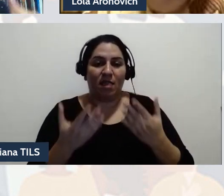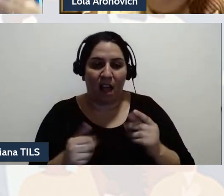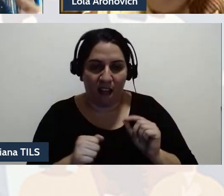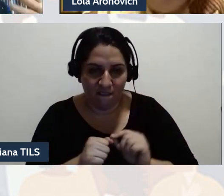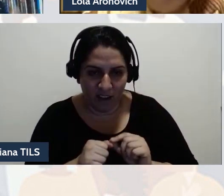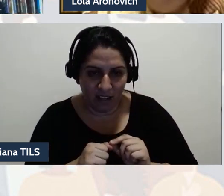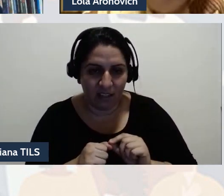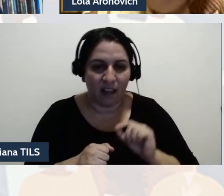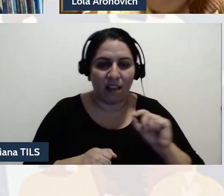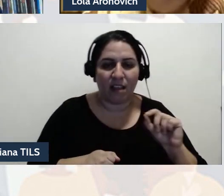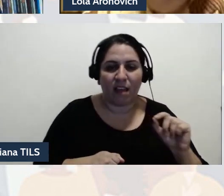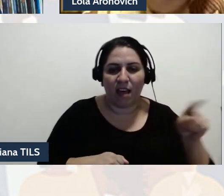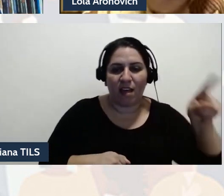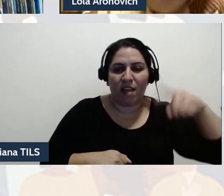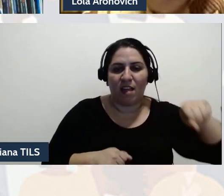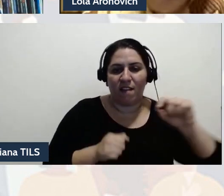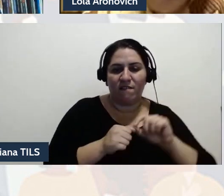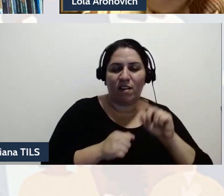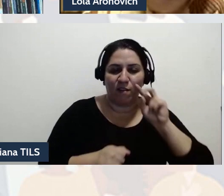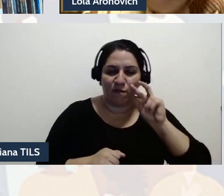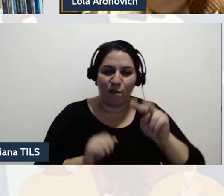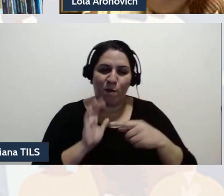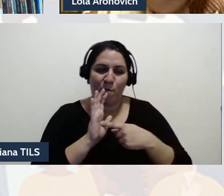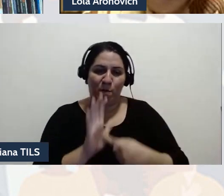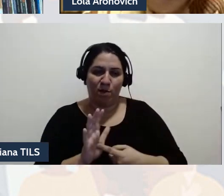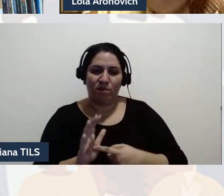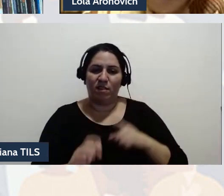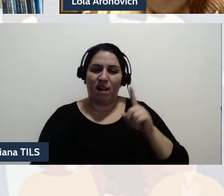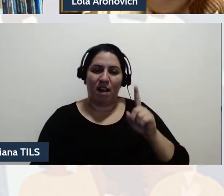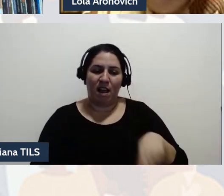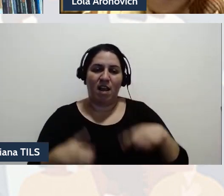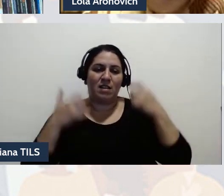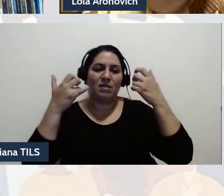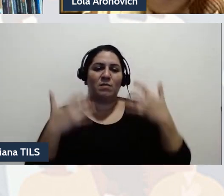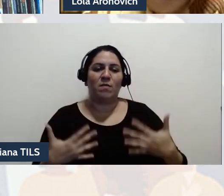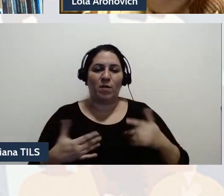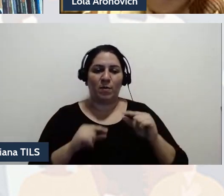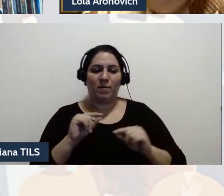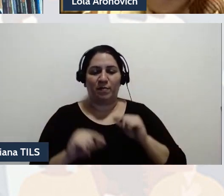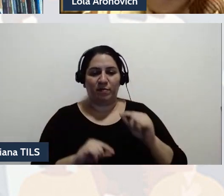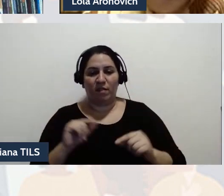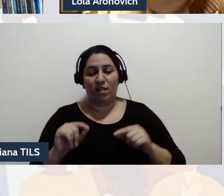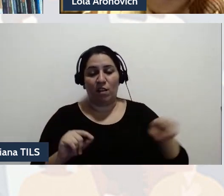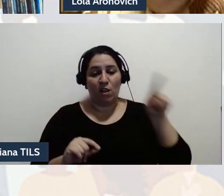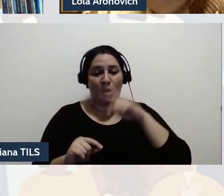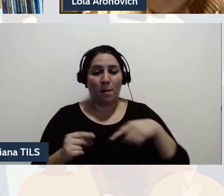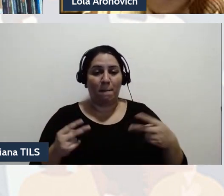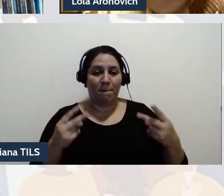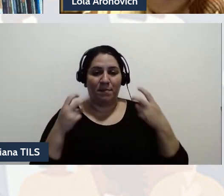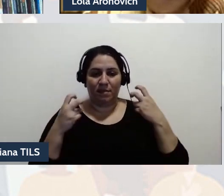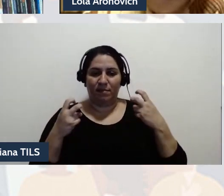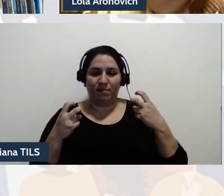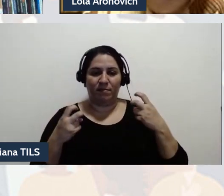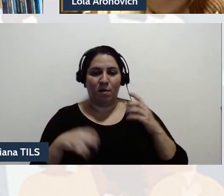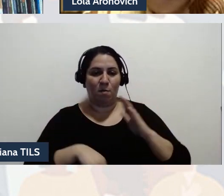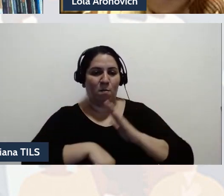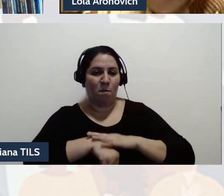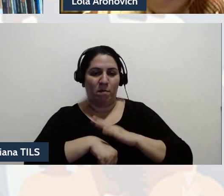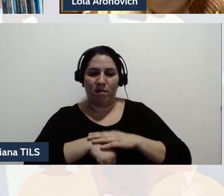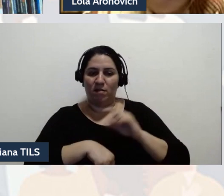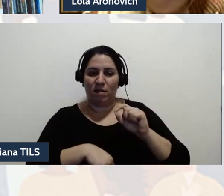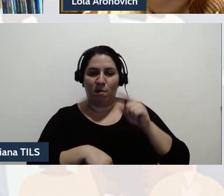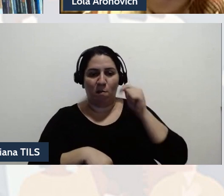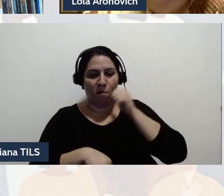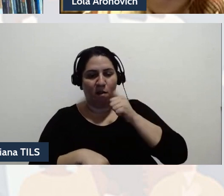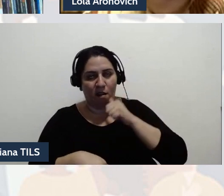ela vai contando a história dessa forma. E o que a gente vê é um aumento de demanda para as